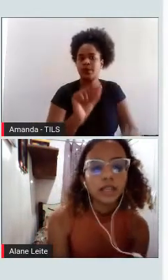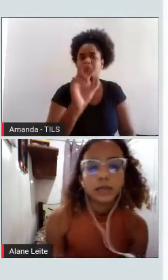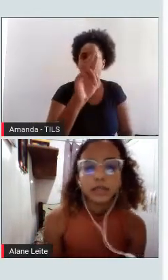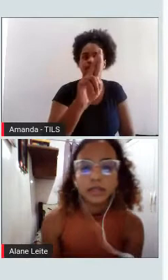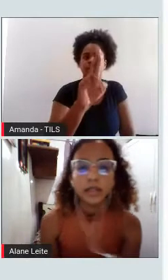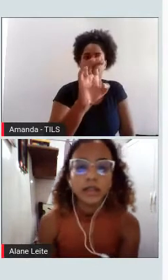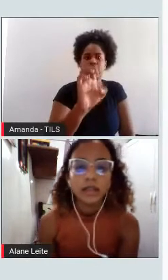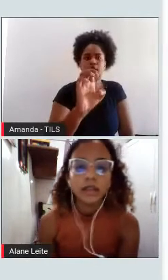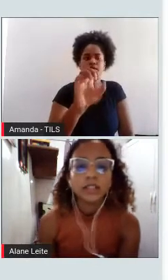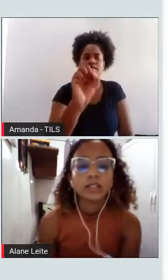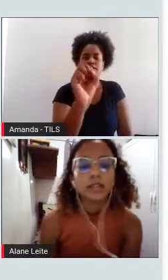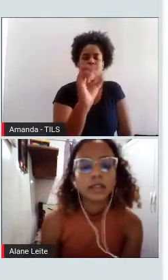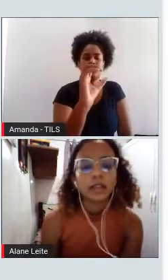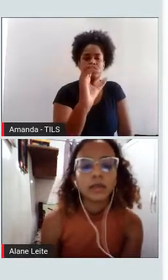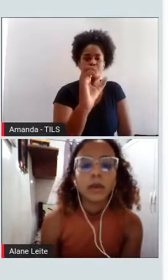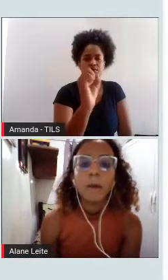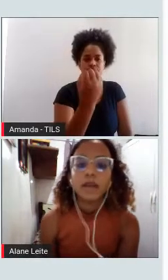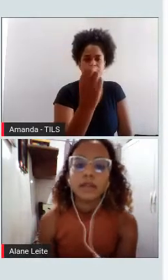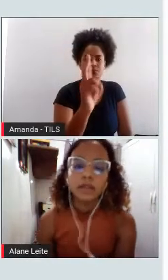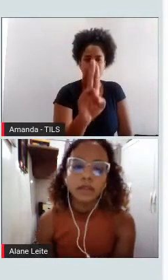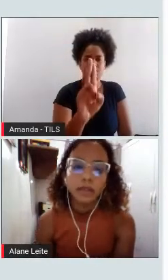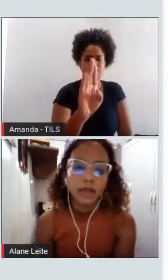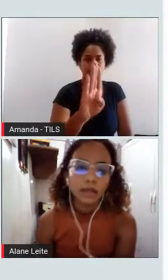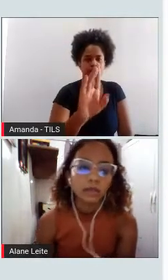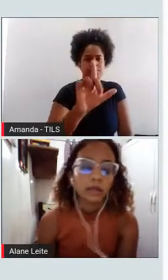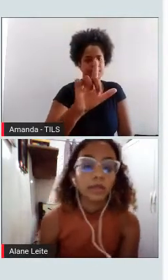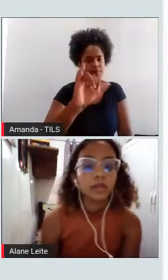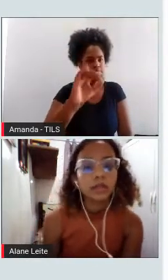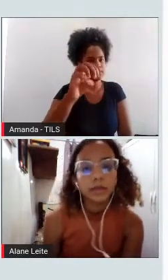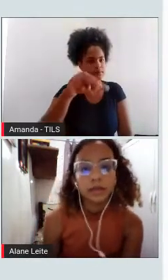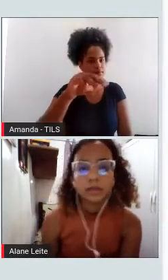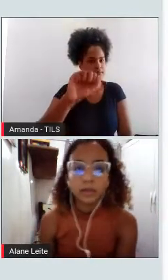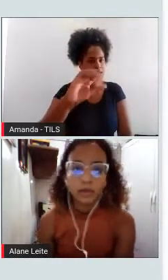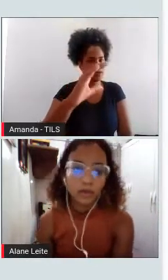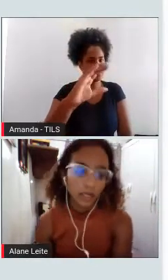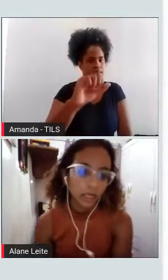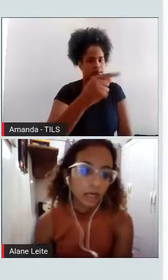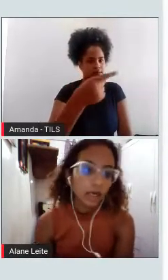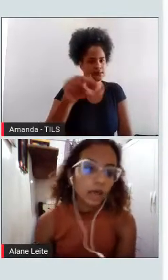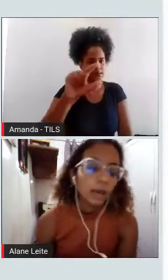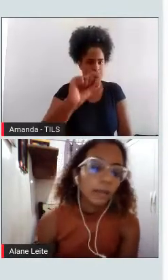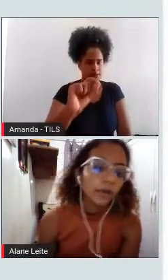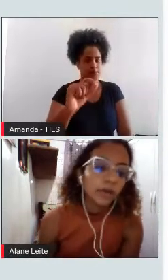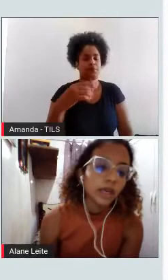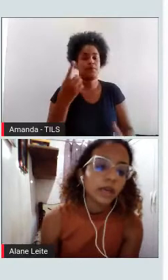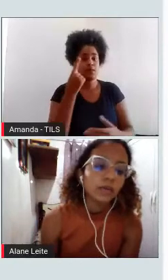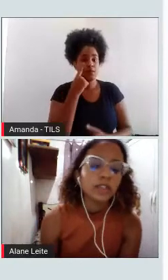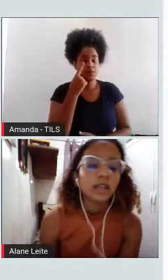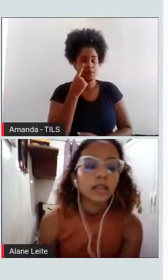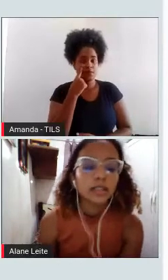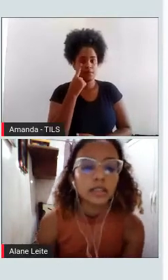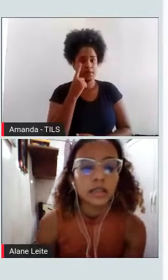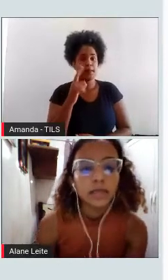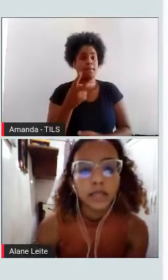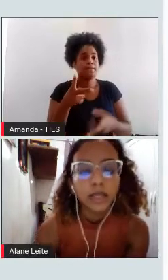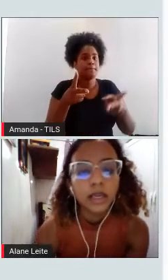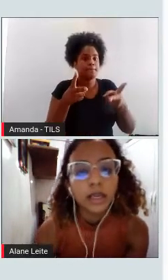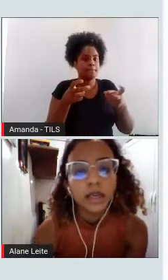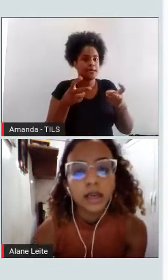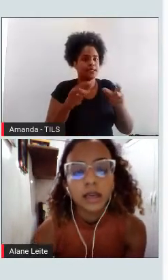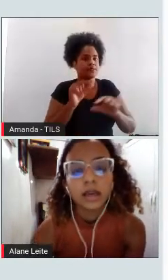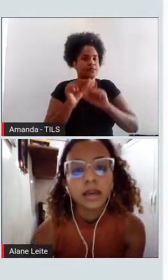da esquerda para a direita a gente vai ter um aumento de temperatura. Aumento de temperatura por quê? Porque o gelo a gente